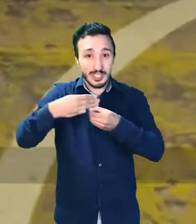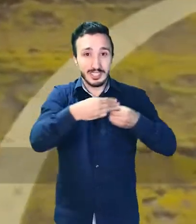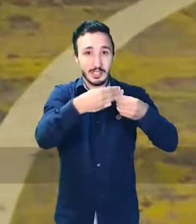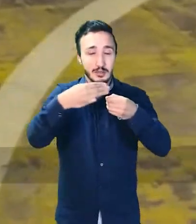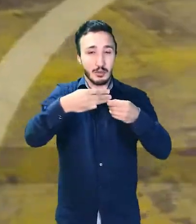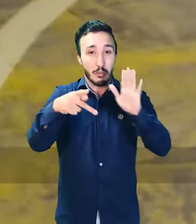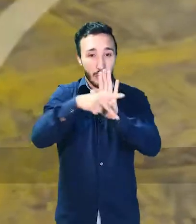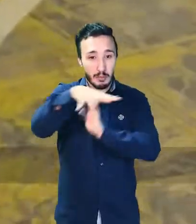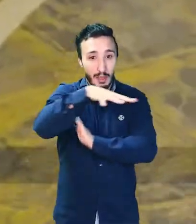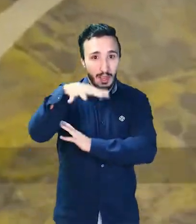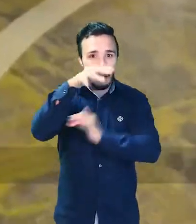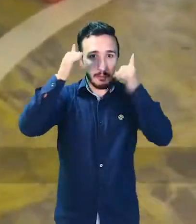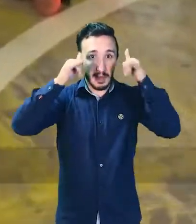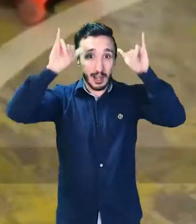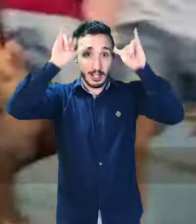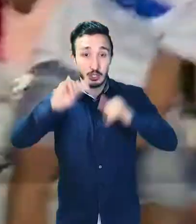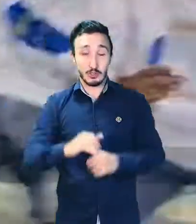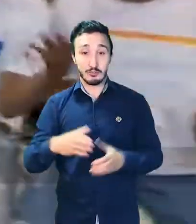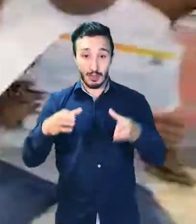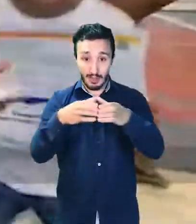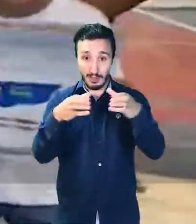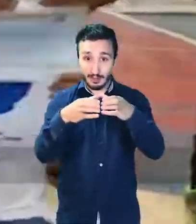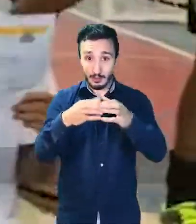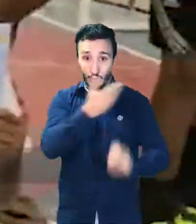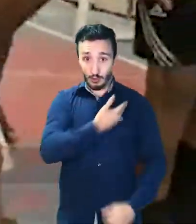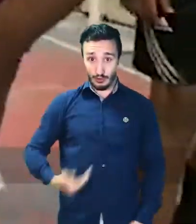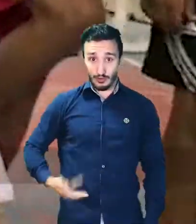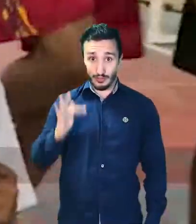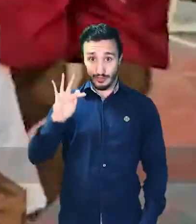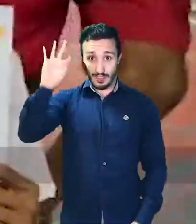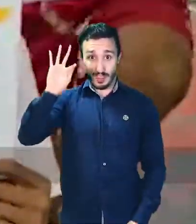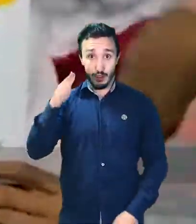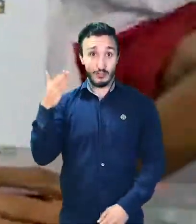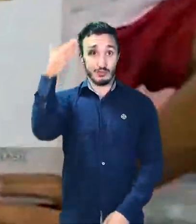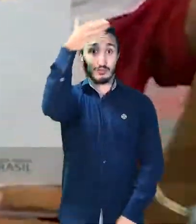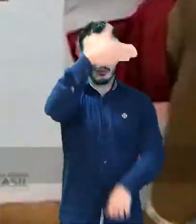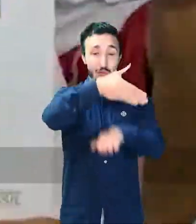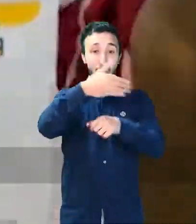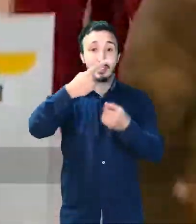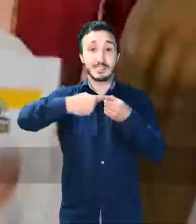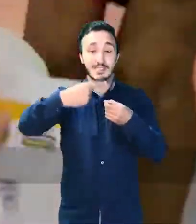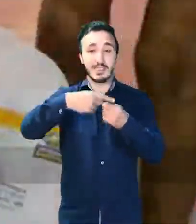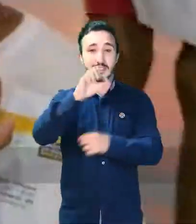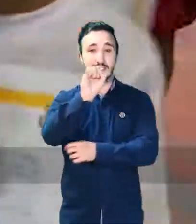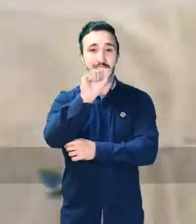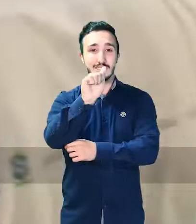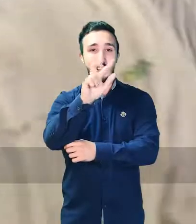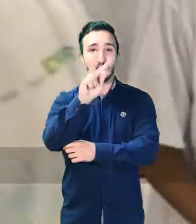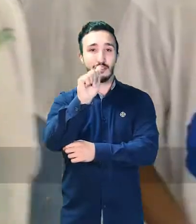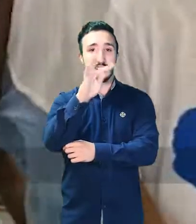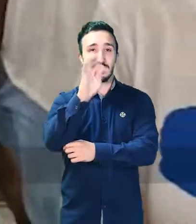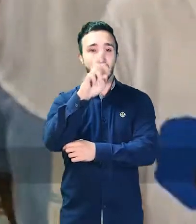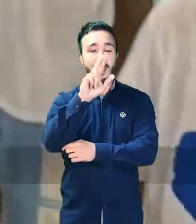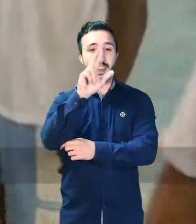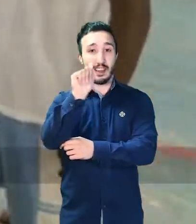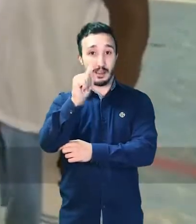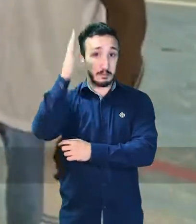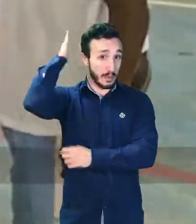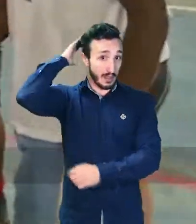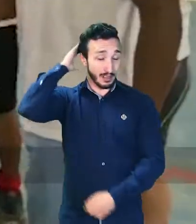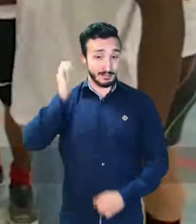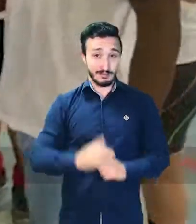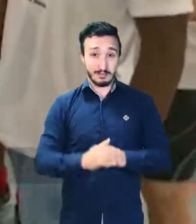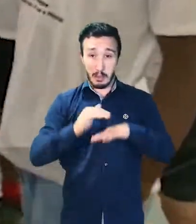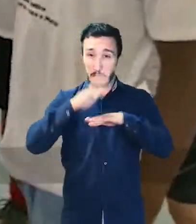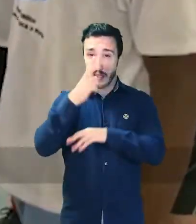municípios do arquipélago do Marajó, uma equipe do governo federal desembarcou em Salvaterra, no Pará. Foram mais de